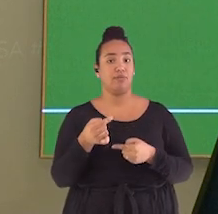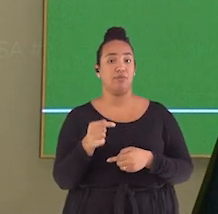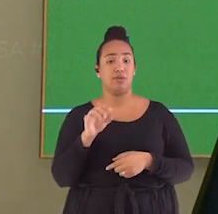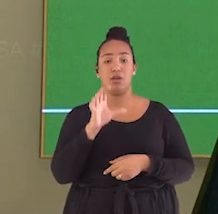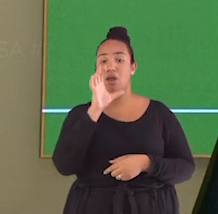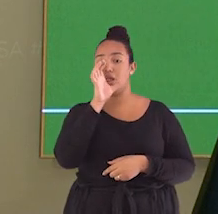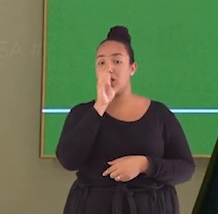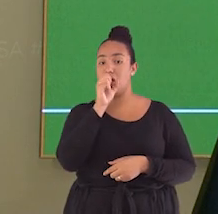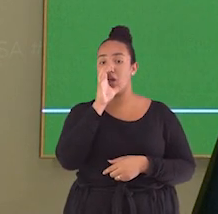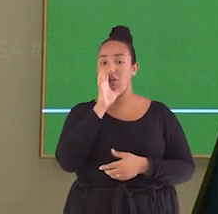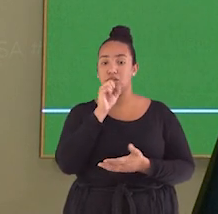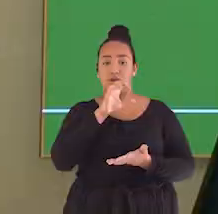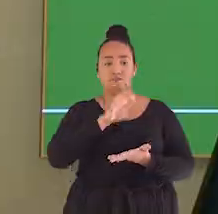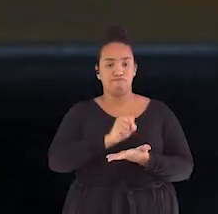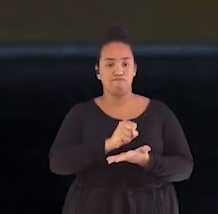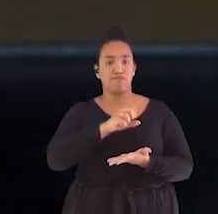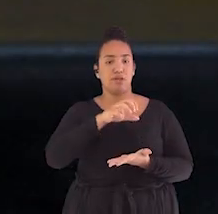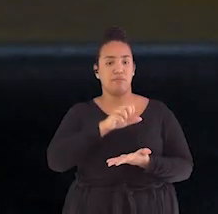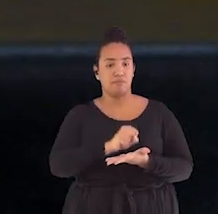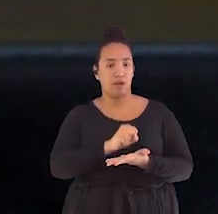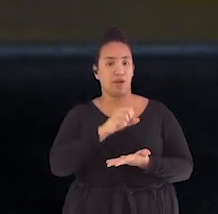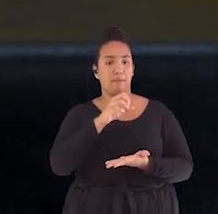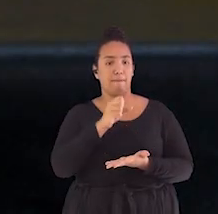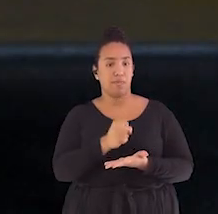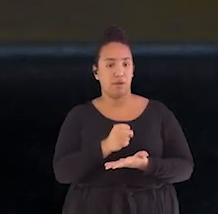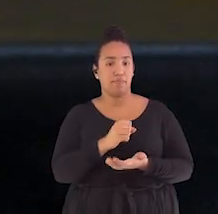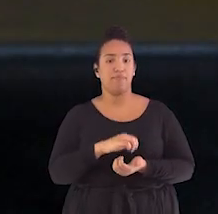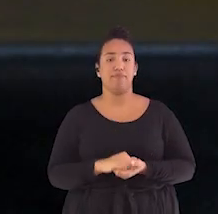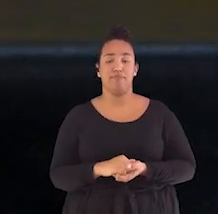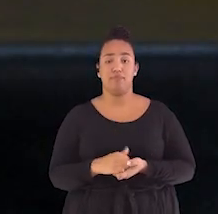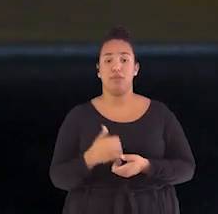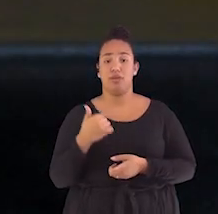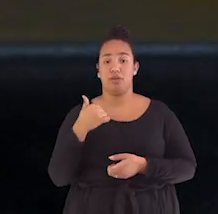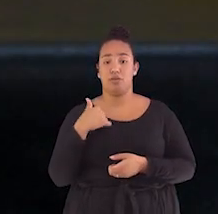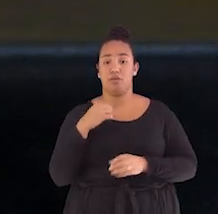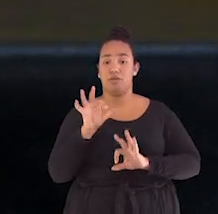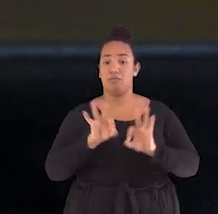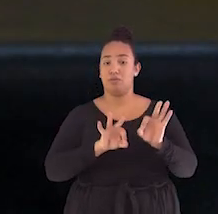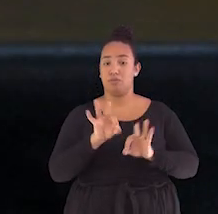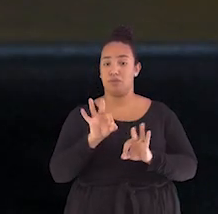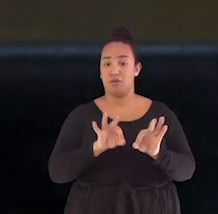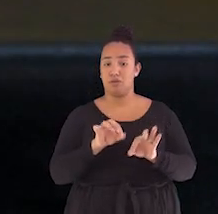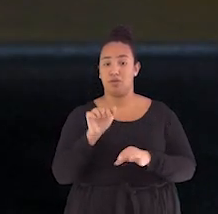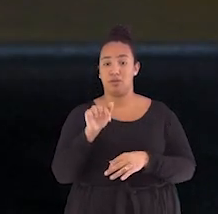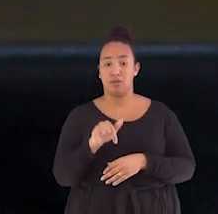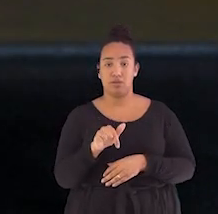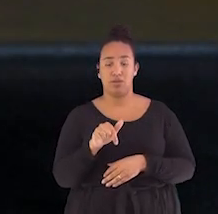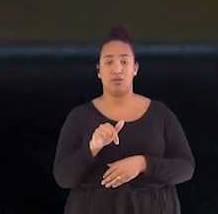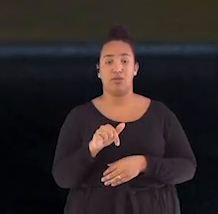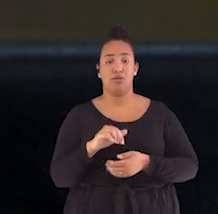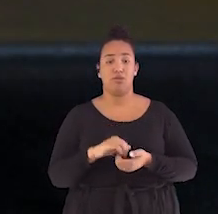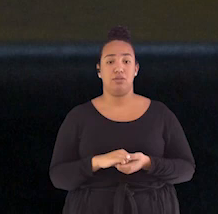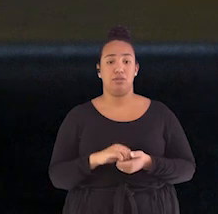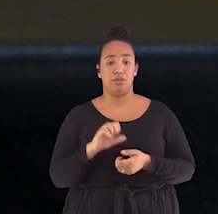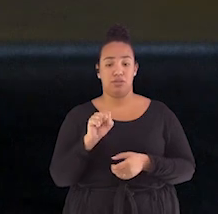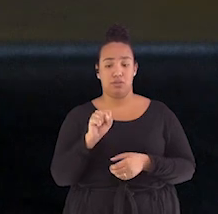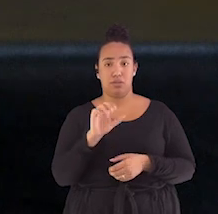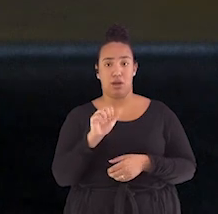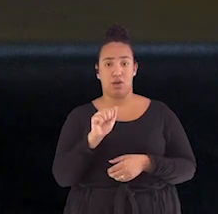essa laranja, eu vou pegar a sacolinha, o funil vai servir para